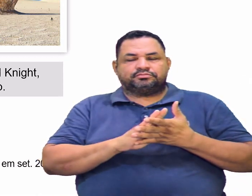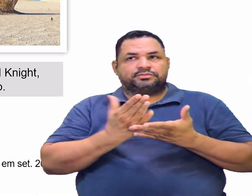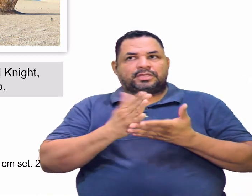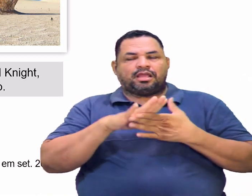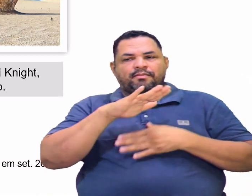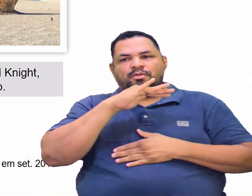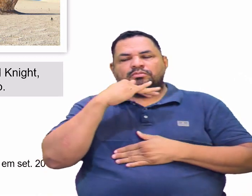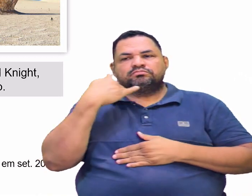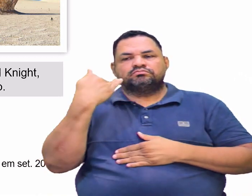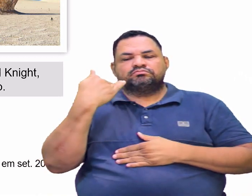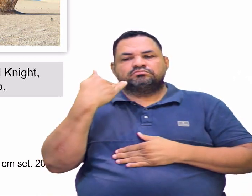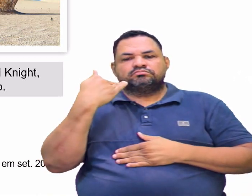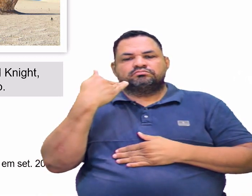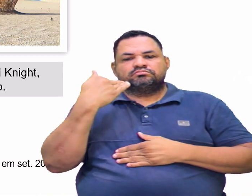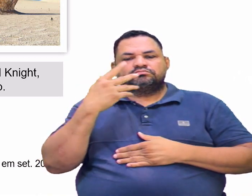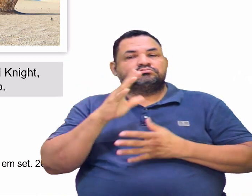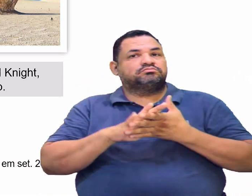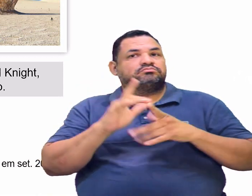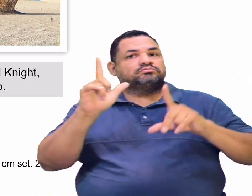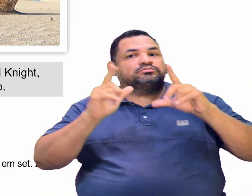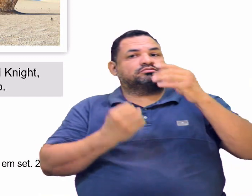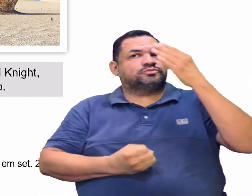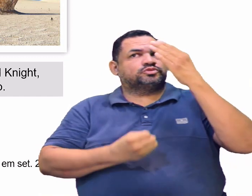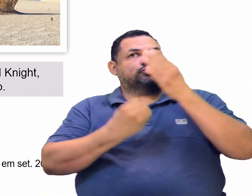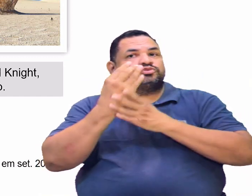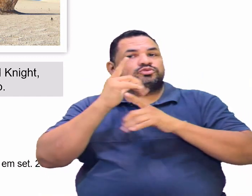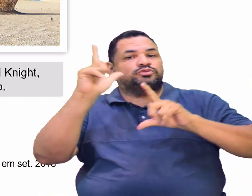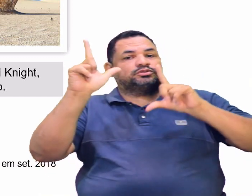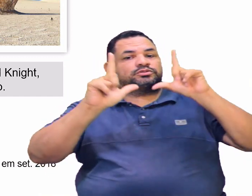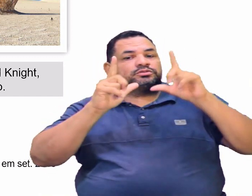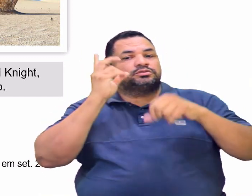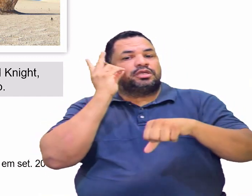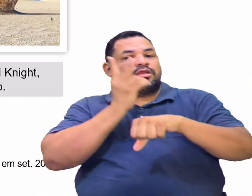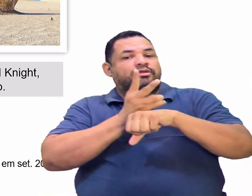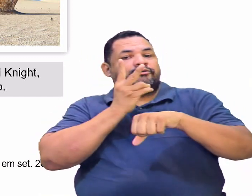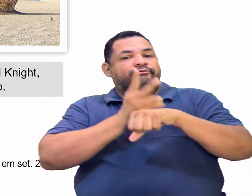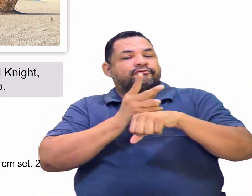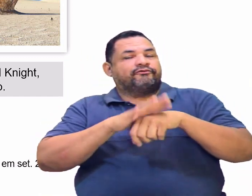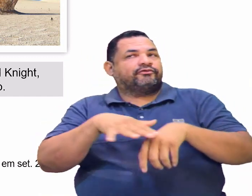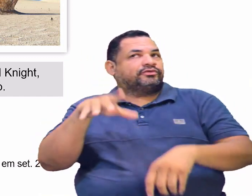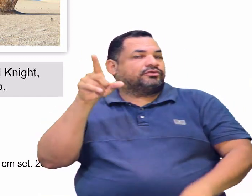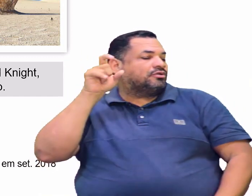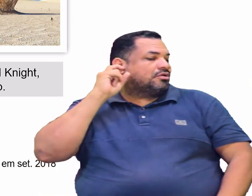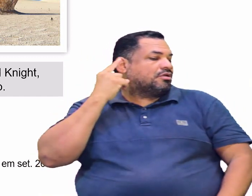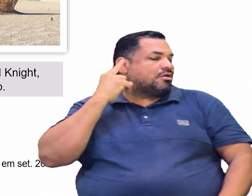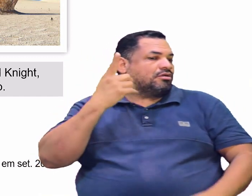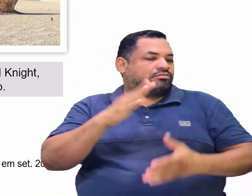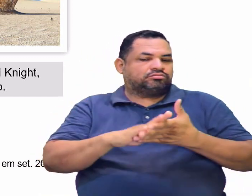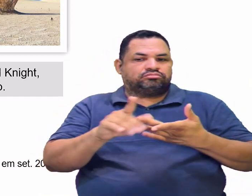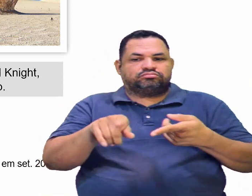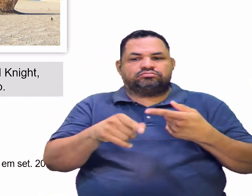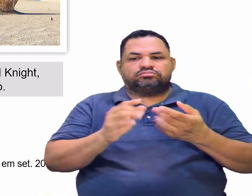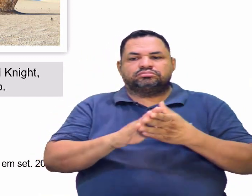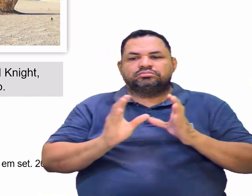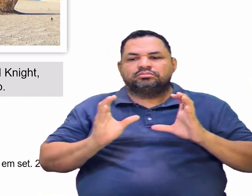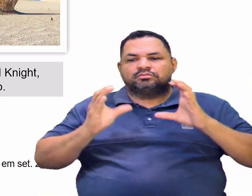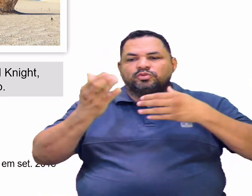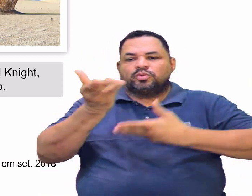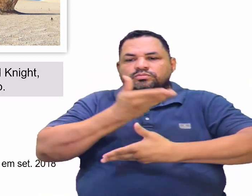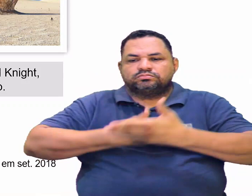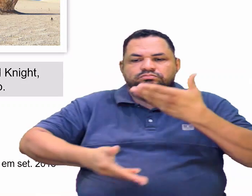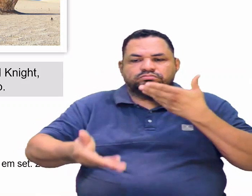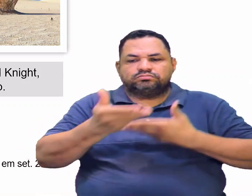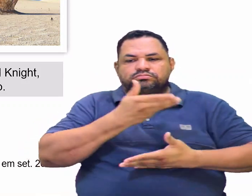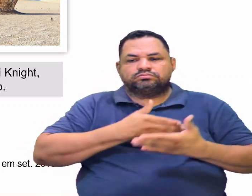faleceram, né, aparecem lá em vídeo e áudio cantando para as pessoas e o resto do grupo interagindo